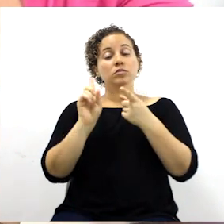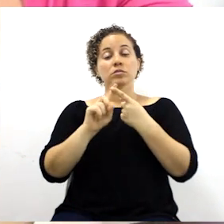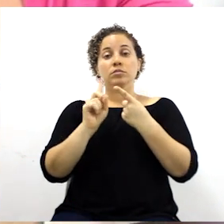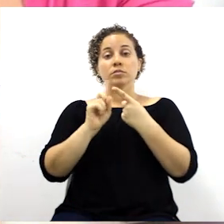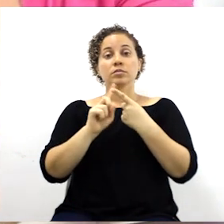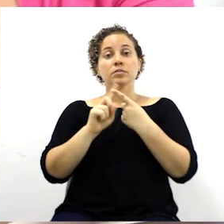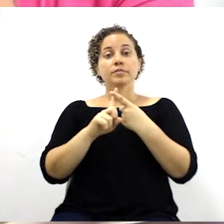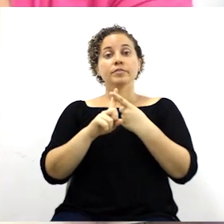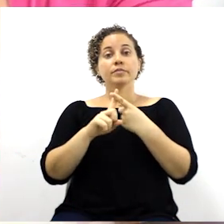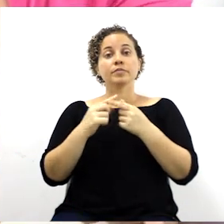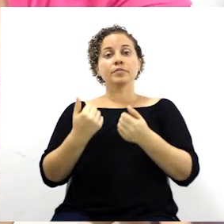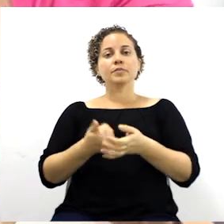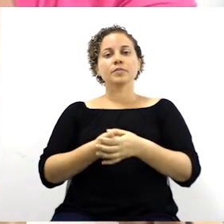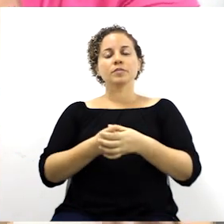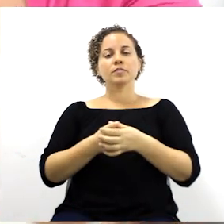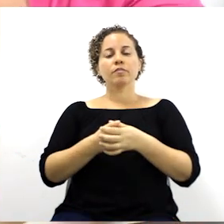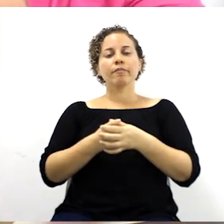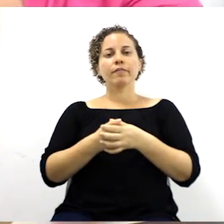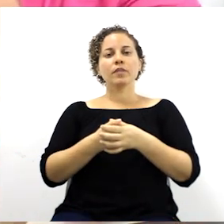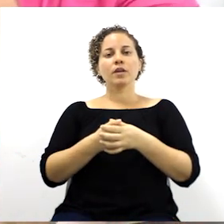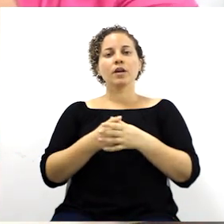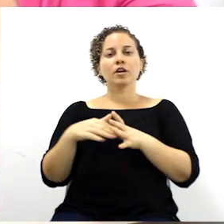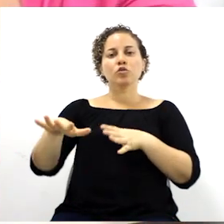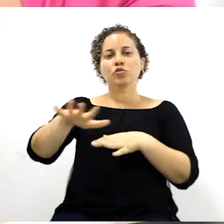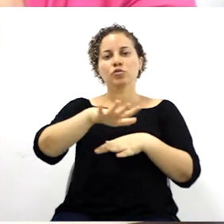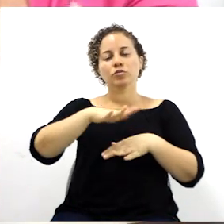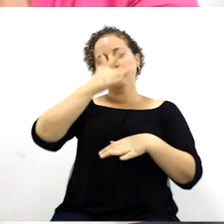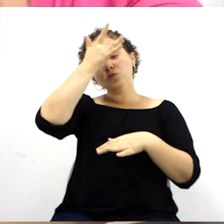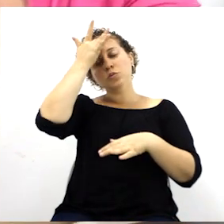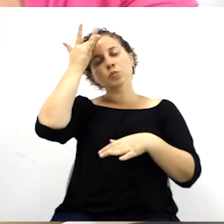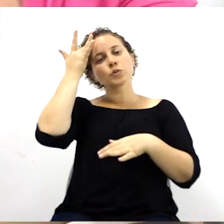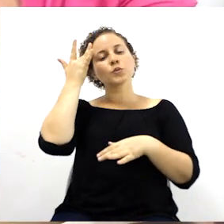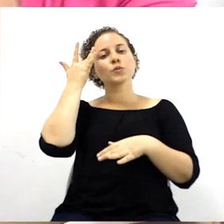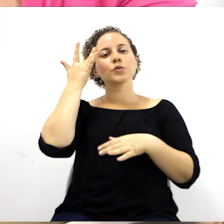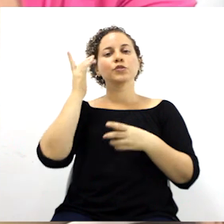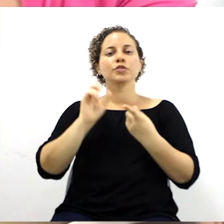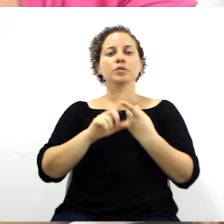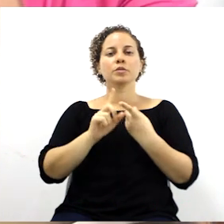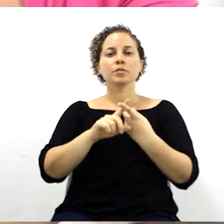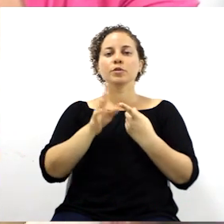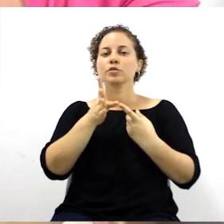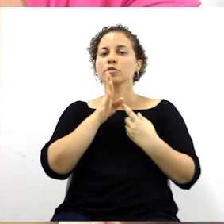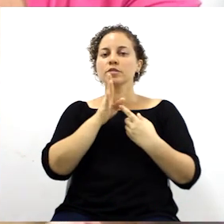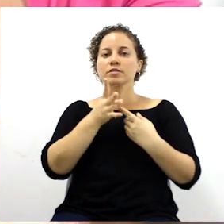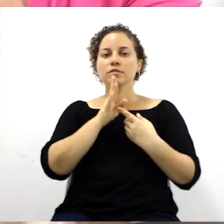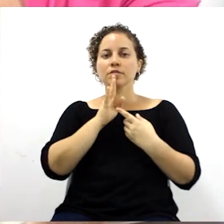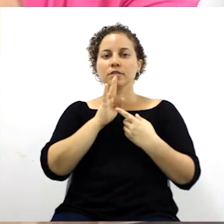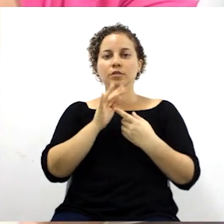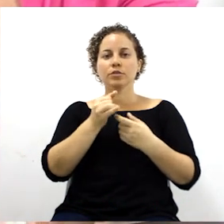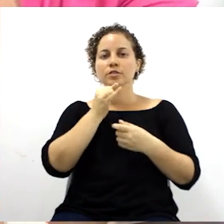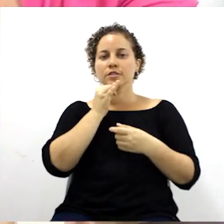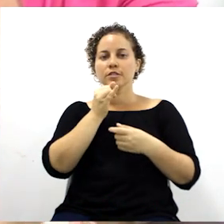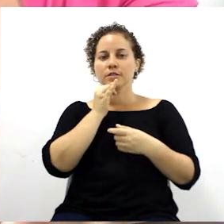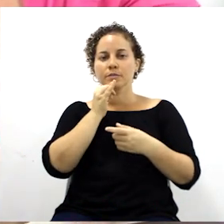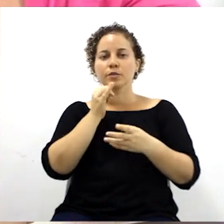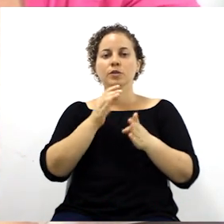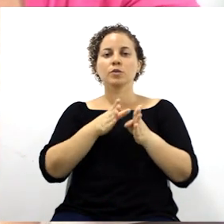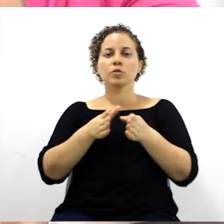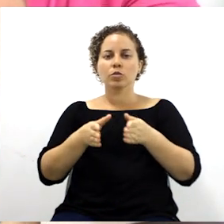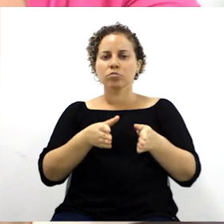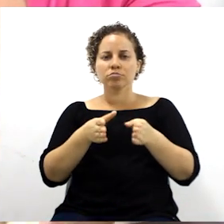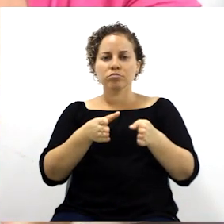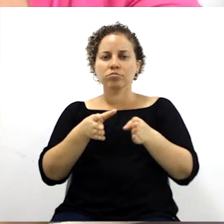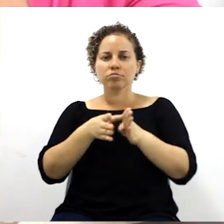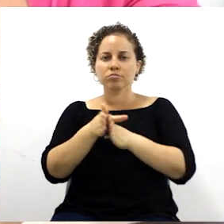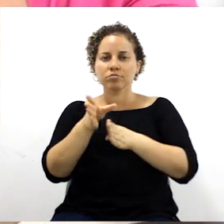questão de trazer o público ou a comunidade para conhecer aquele espaço. Então, poderia ser uma visita guiada realmente, onde você